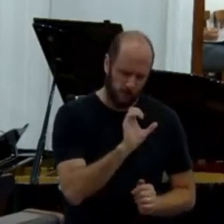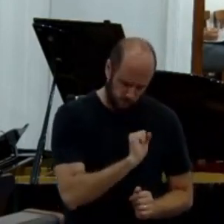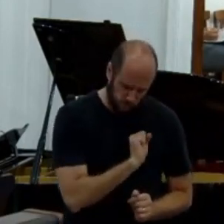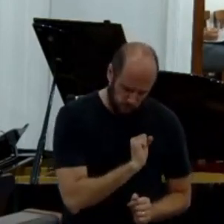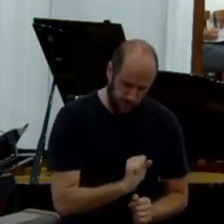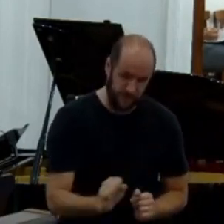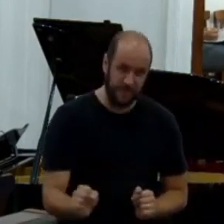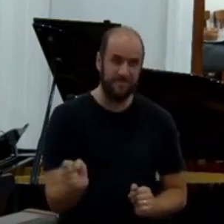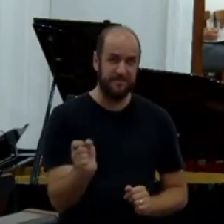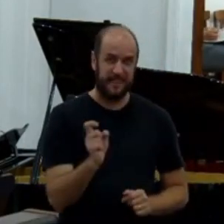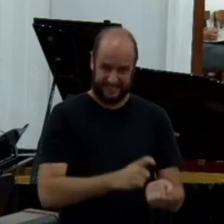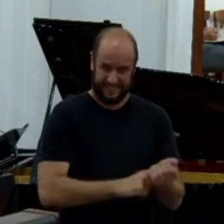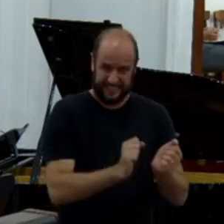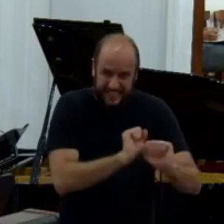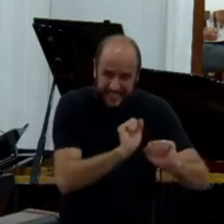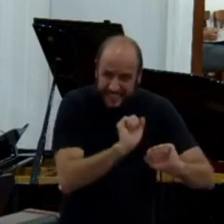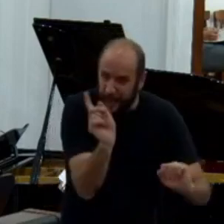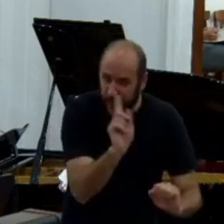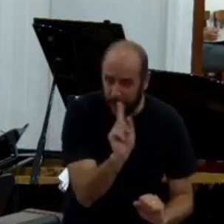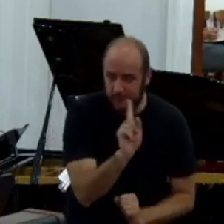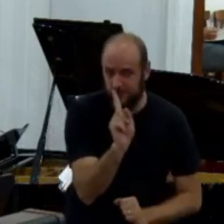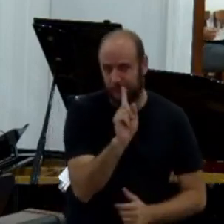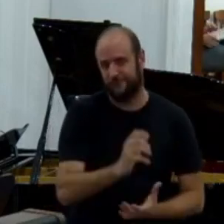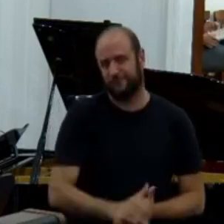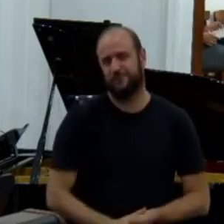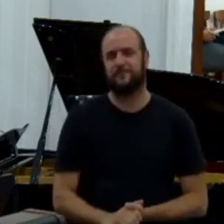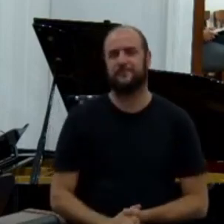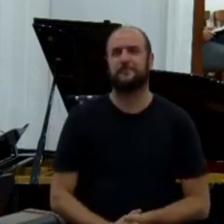não se irrita, não se irrita.